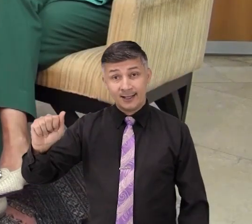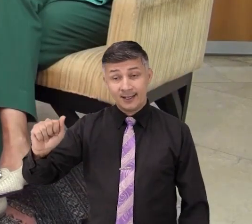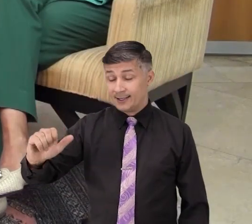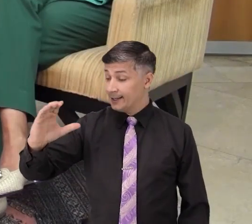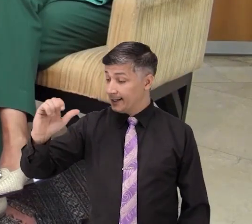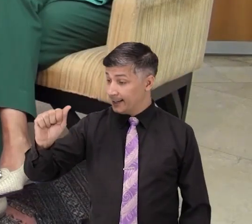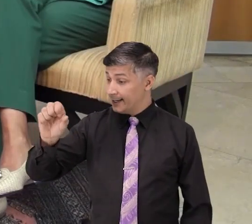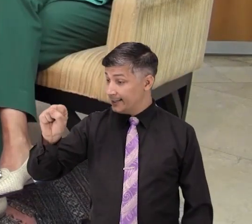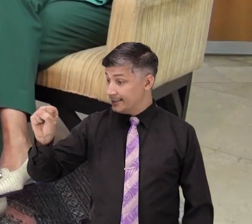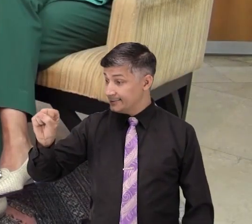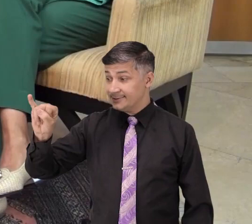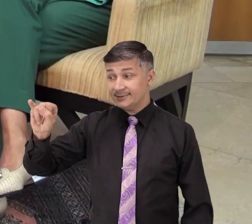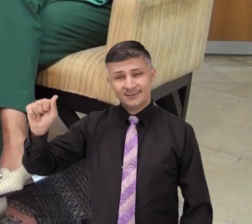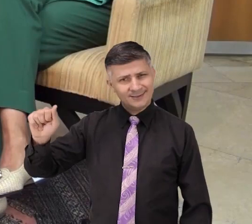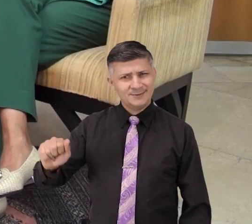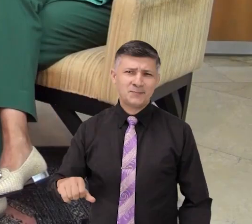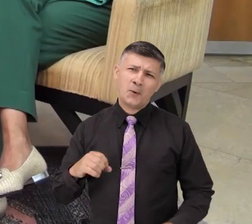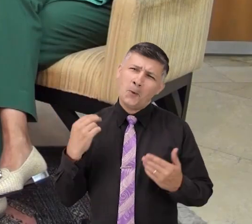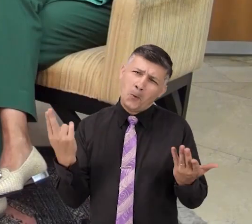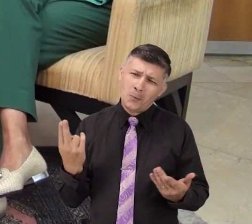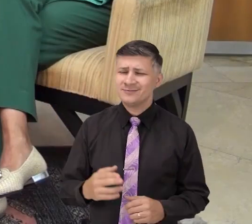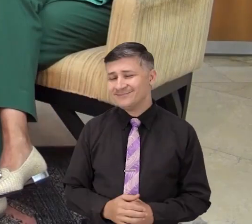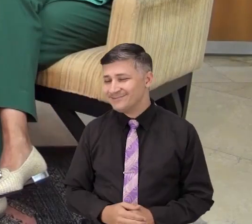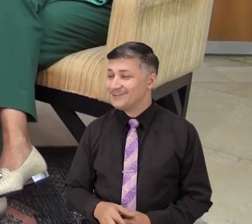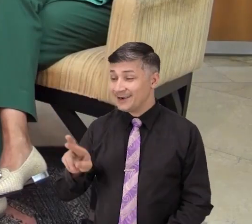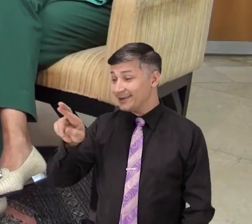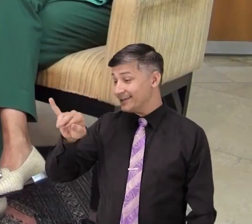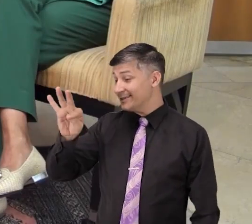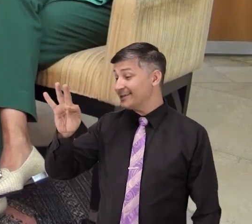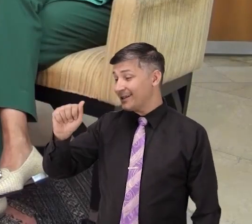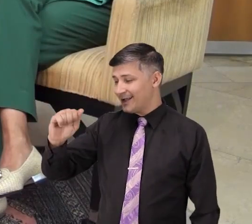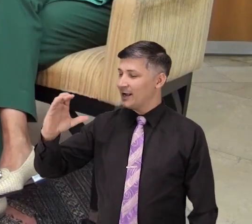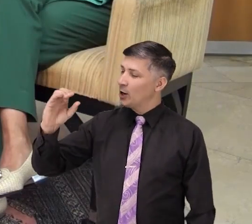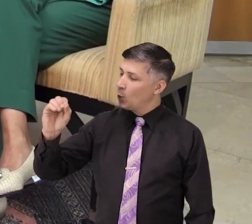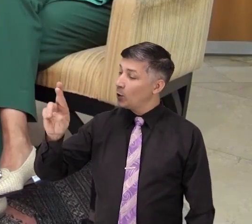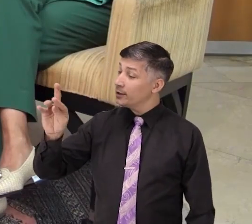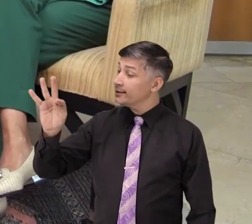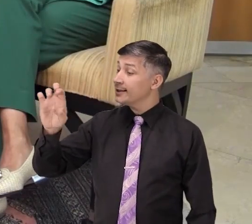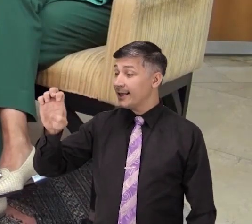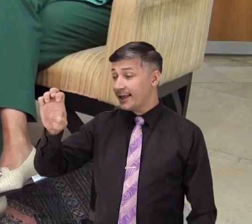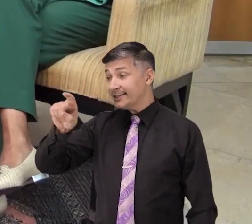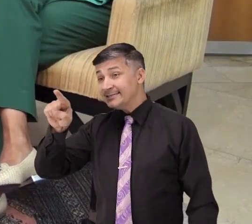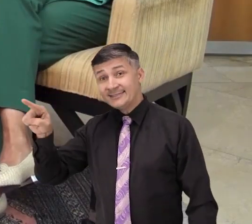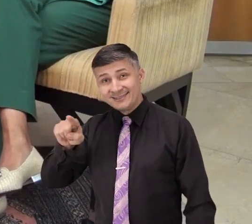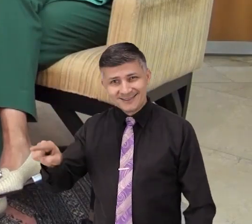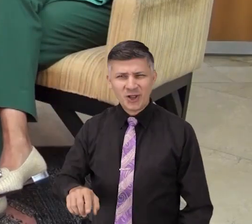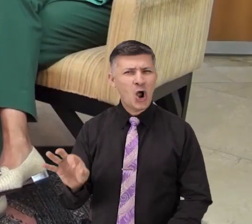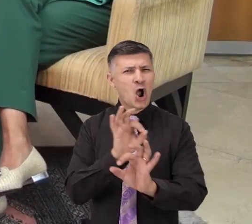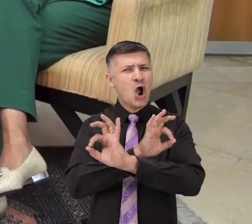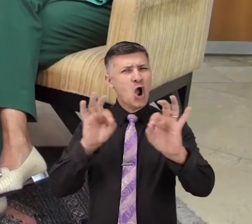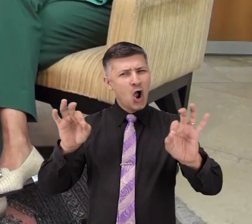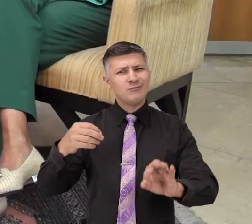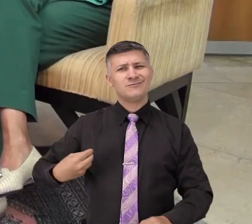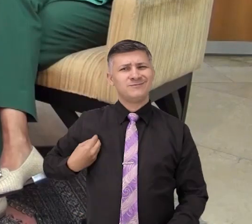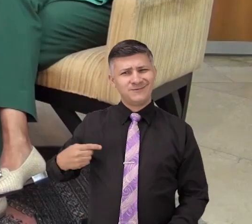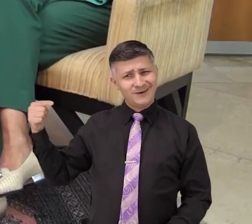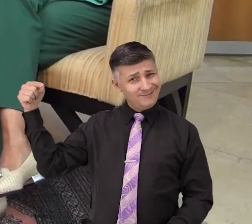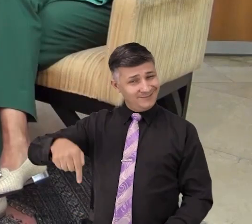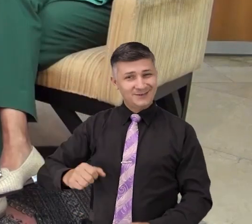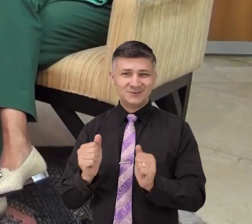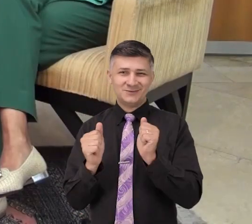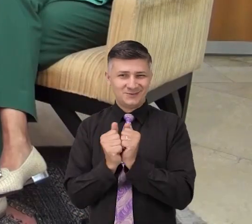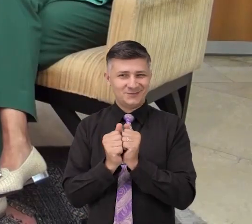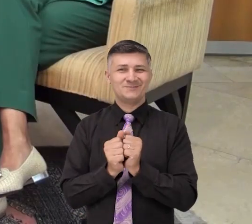Cássia Santana Cortez, ou Rita Cortez. É ótimo ter você aqui conosco hoje, Rita. Eu estou